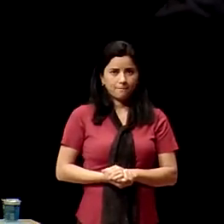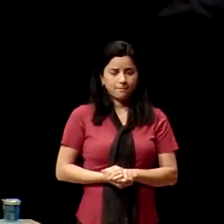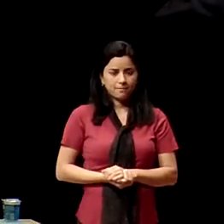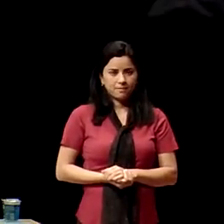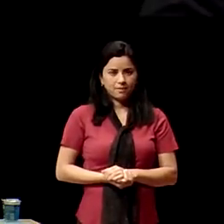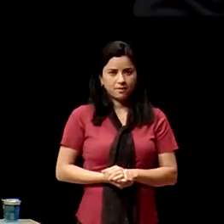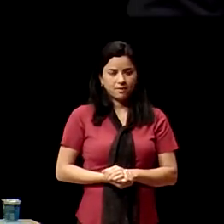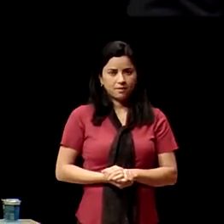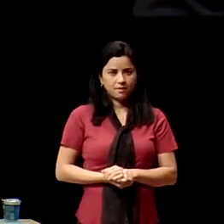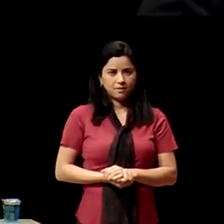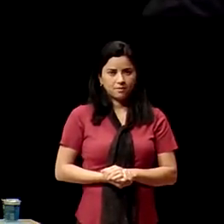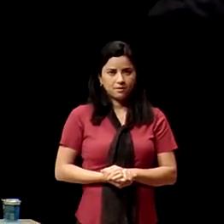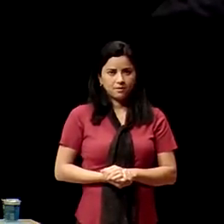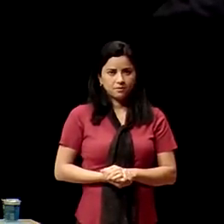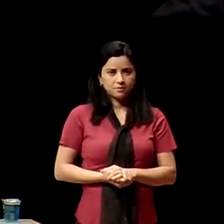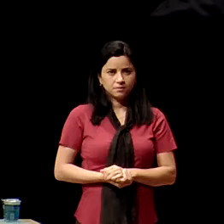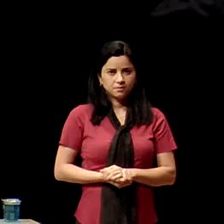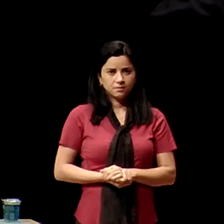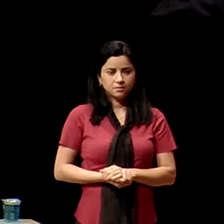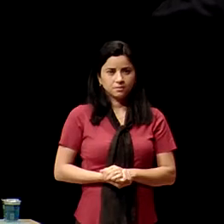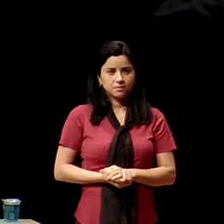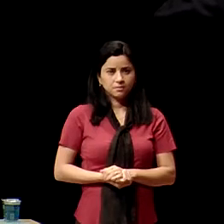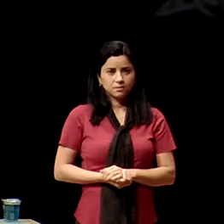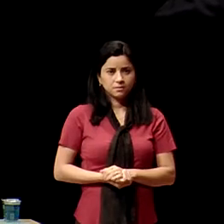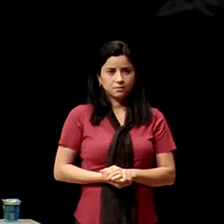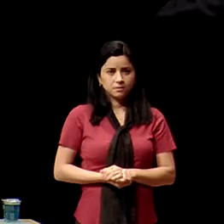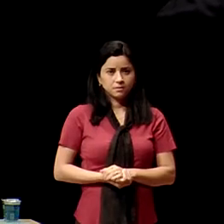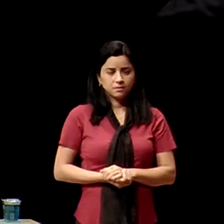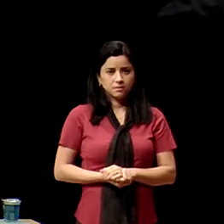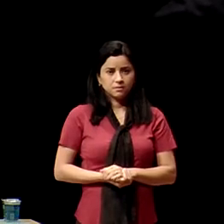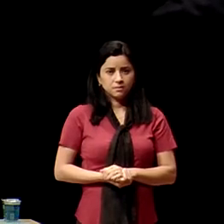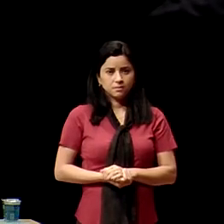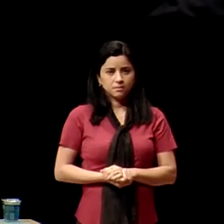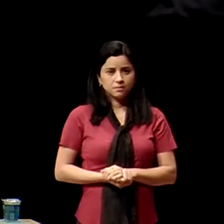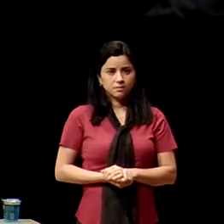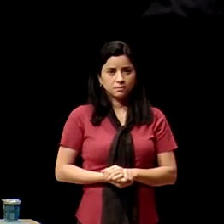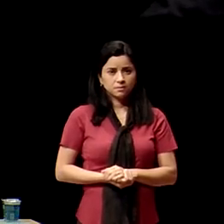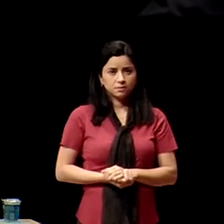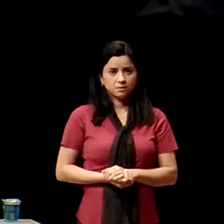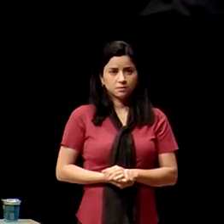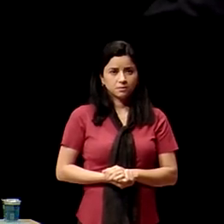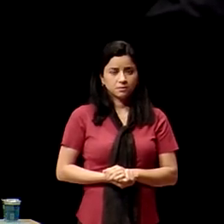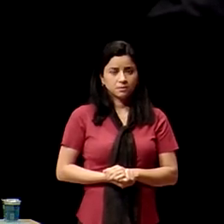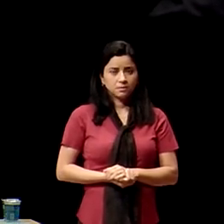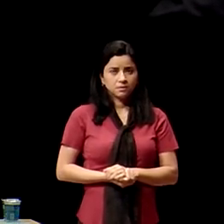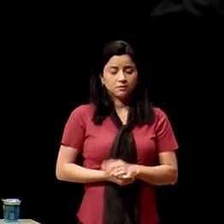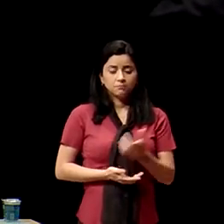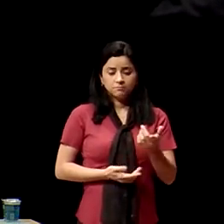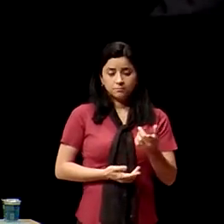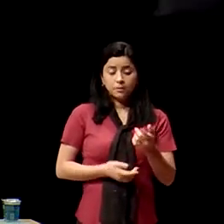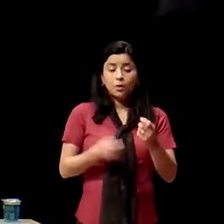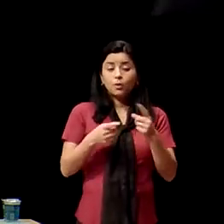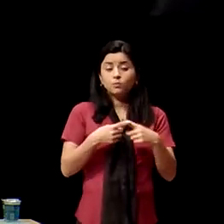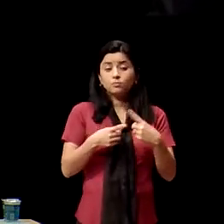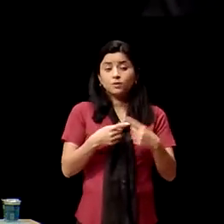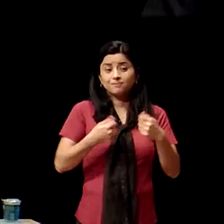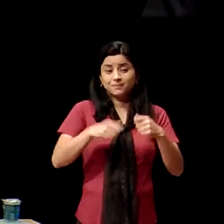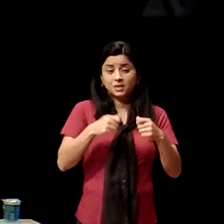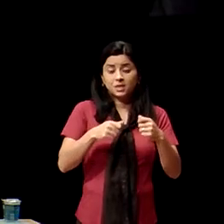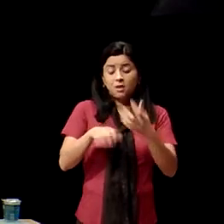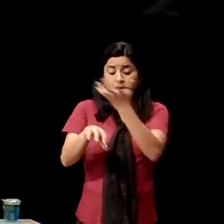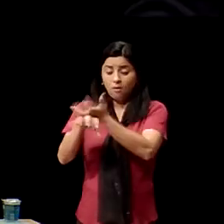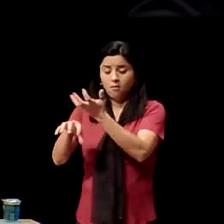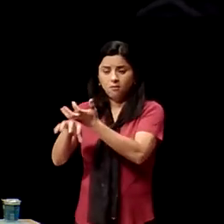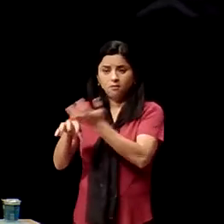based only a certain philosophy of knowledge or ethical theory. Para que ela possa ser considerada uma